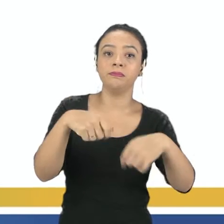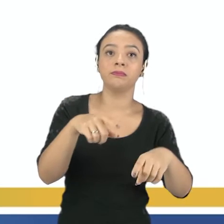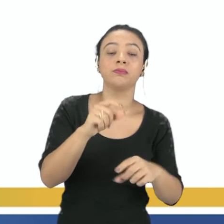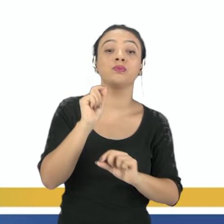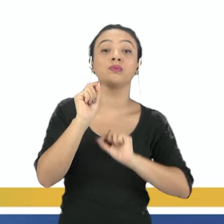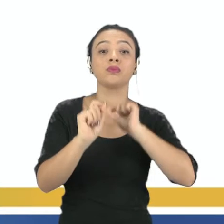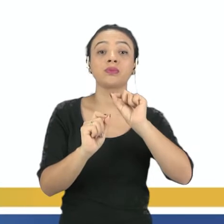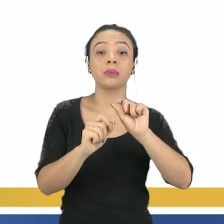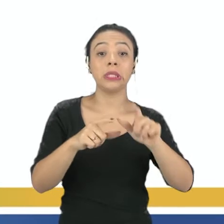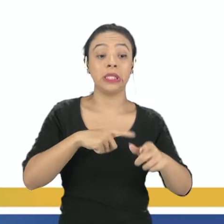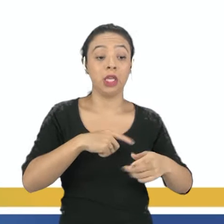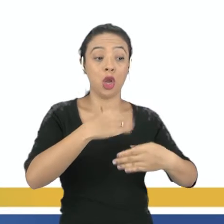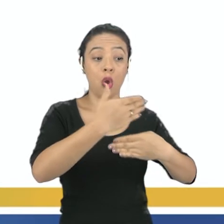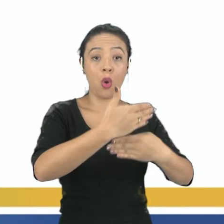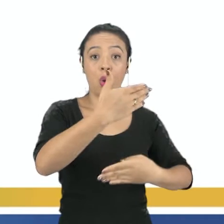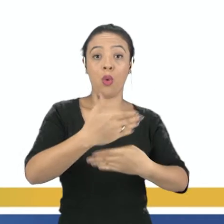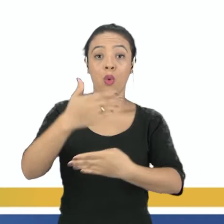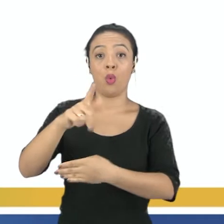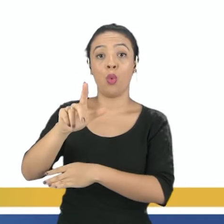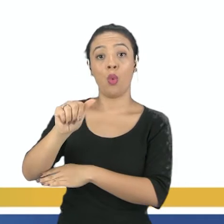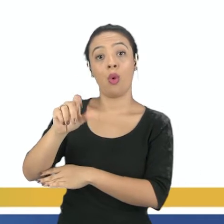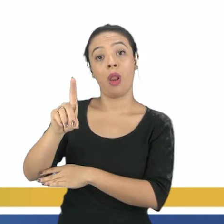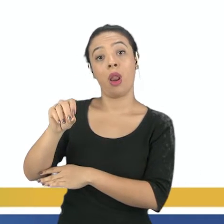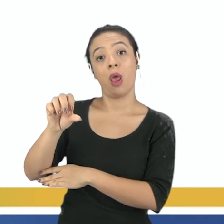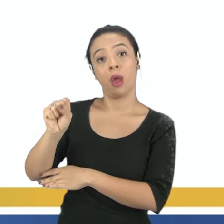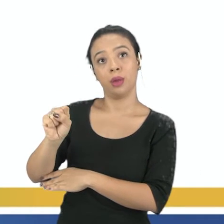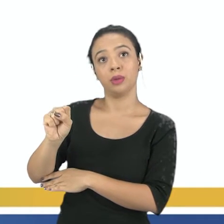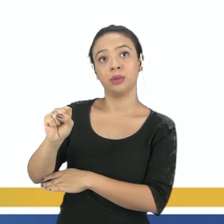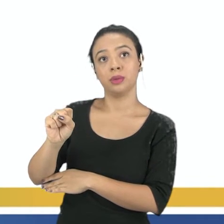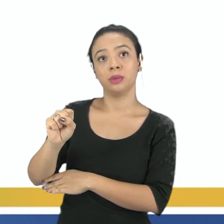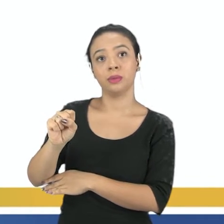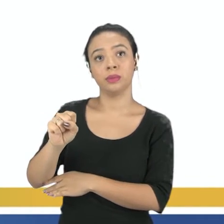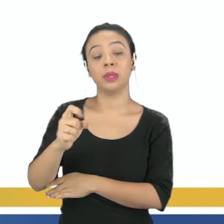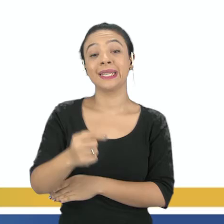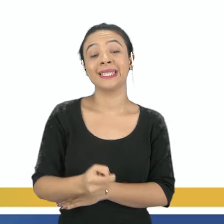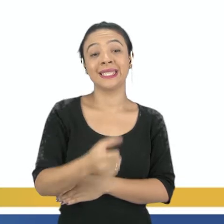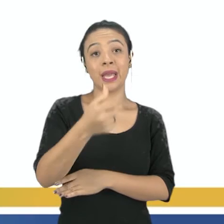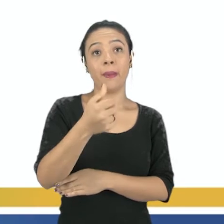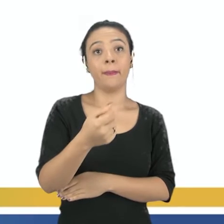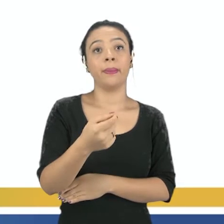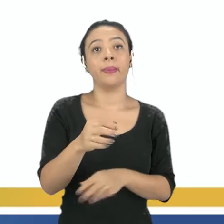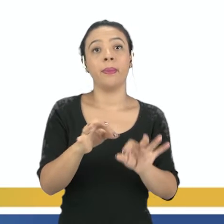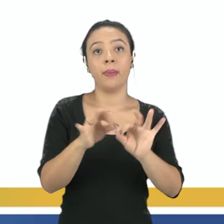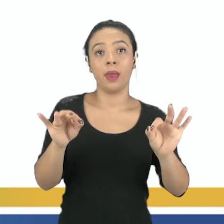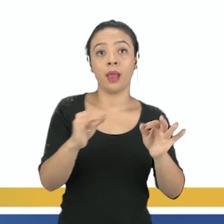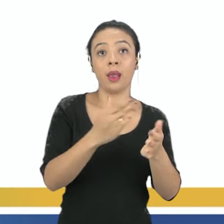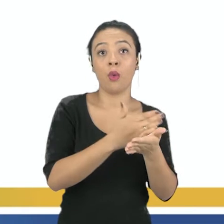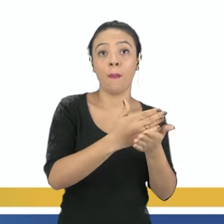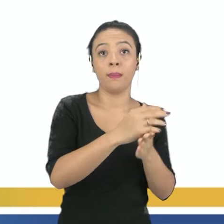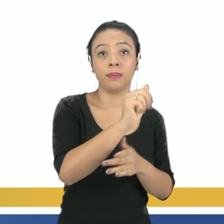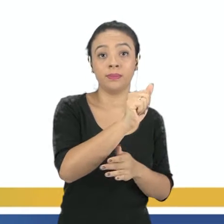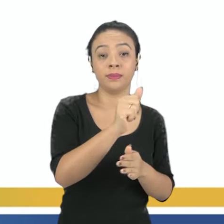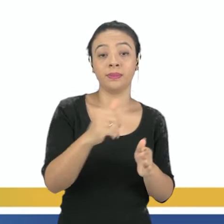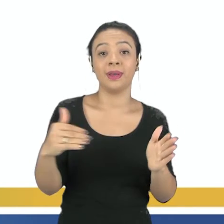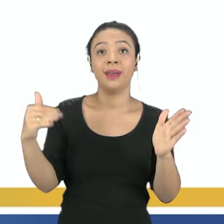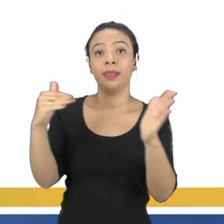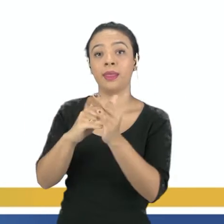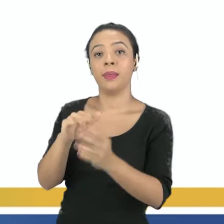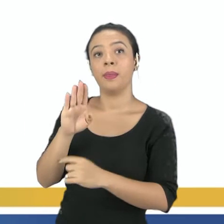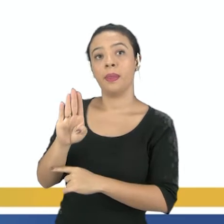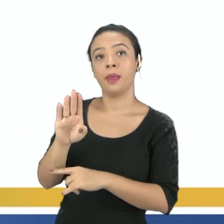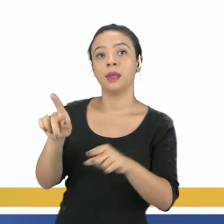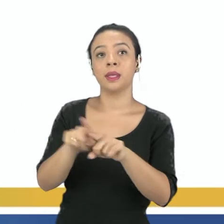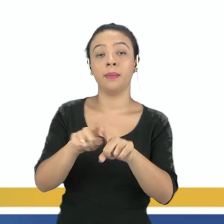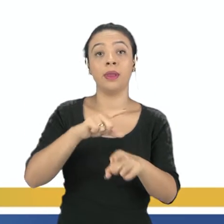temos os lados desse ângulo né Nós temos um dos lados aí que a semi-reta que sai de ar chega em B tão vendo aí que passa por Bené